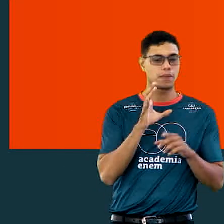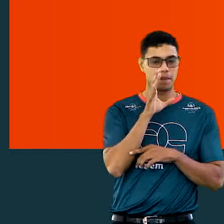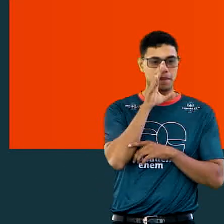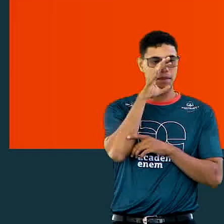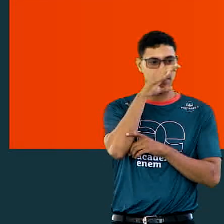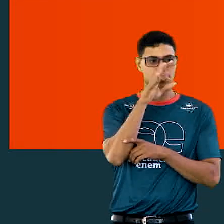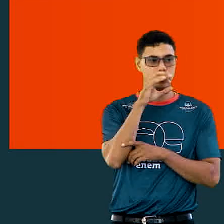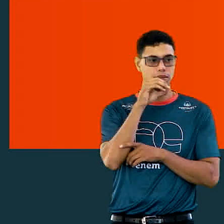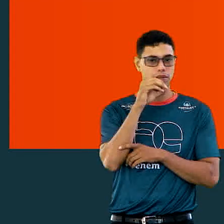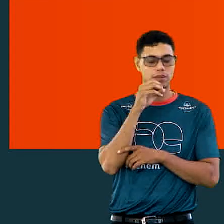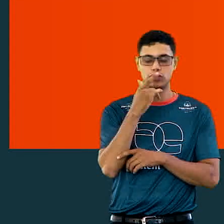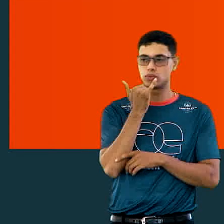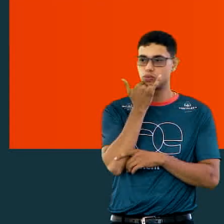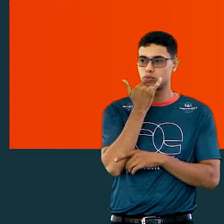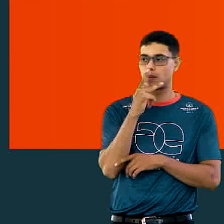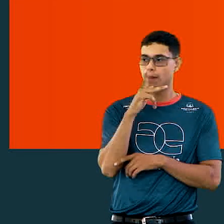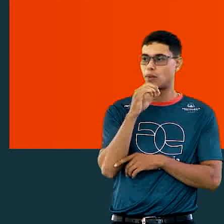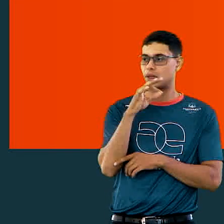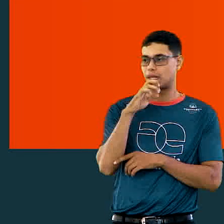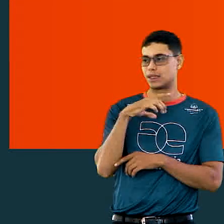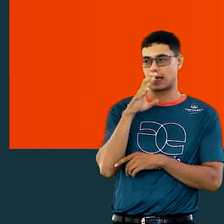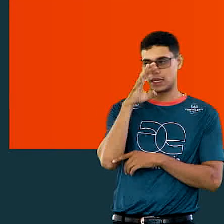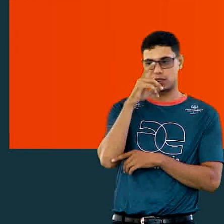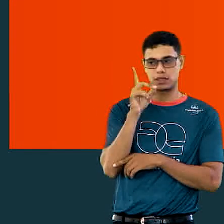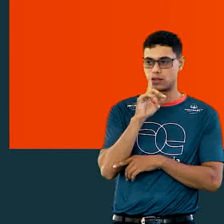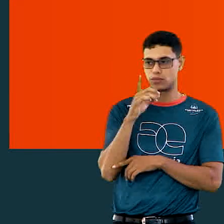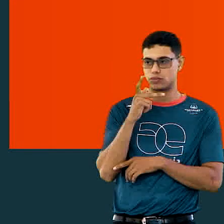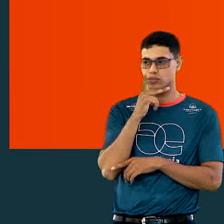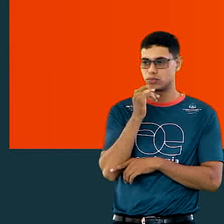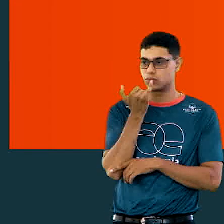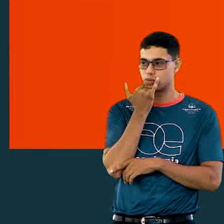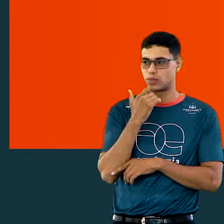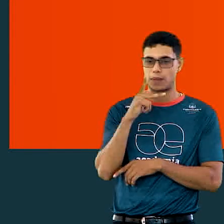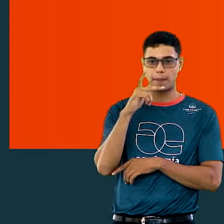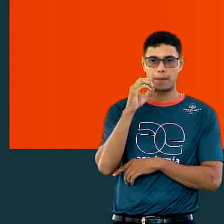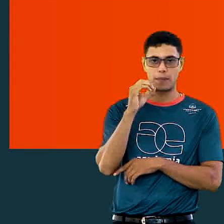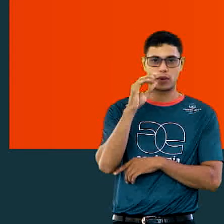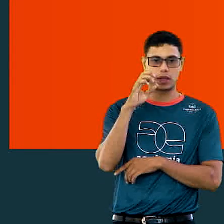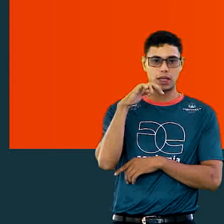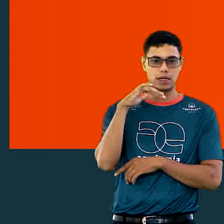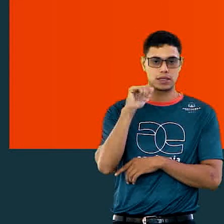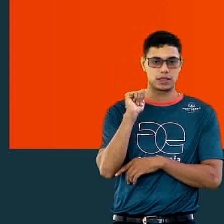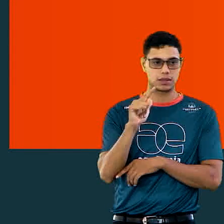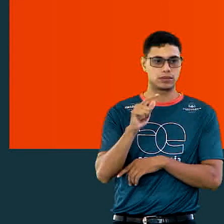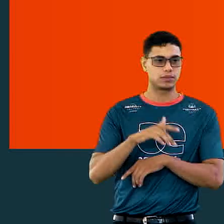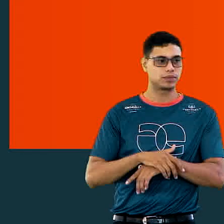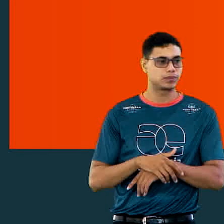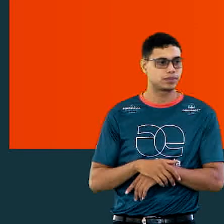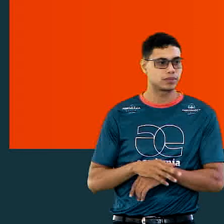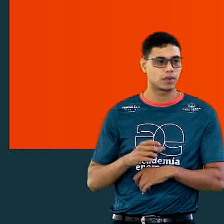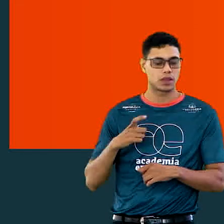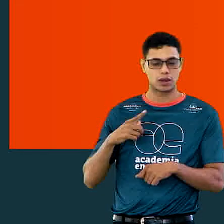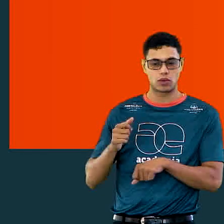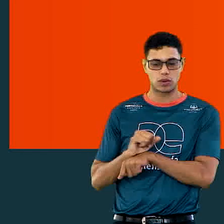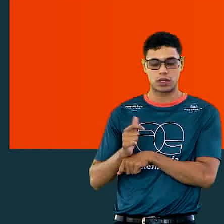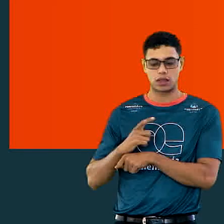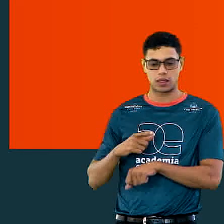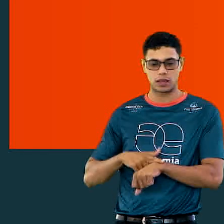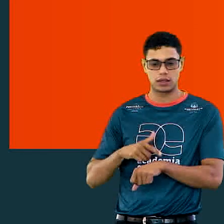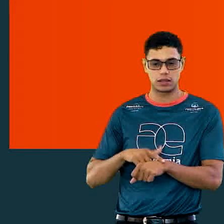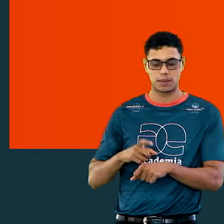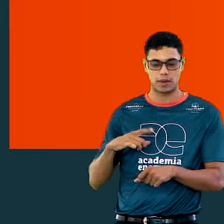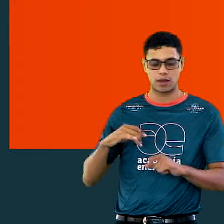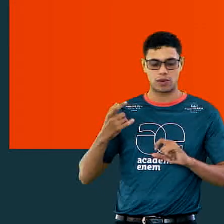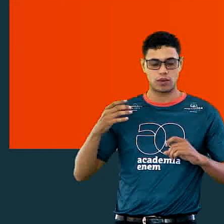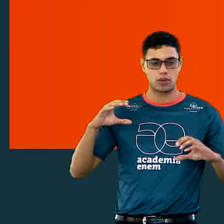potencial. Está comparando, tá, o carro que passa por unidade de tempo com a